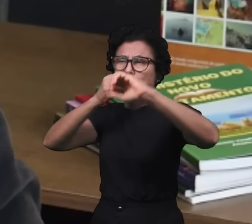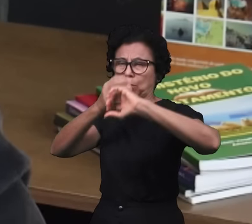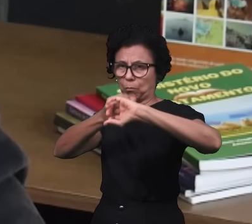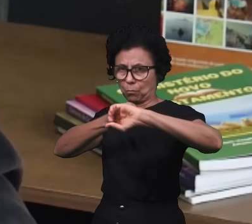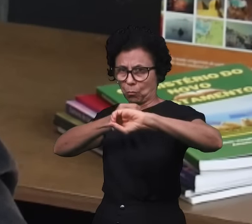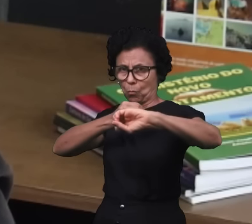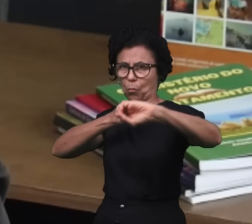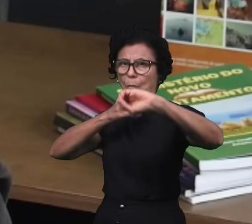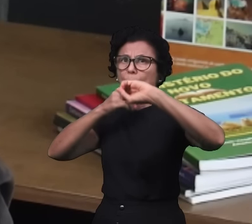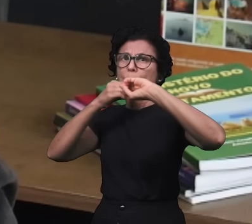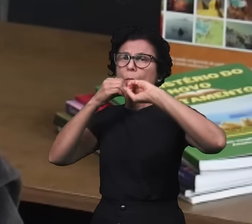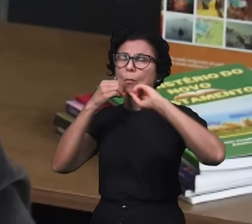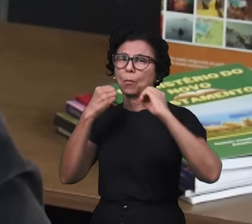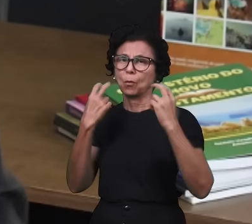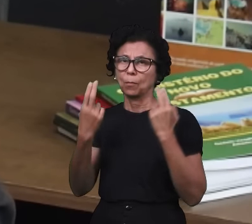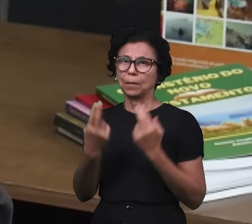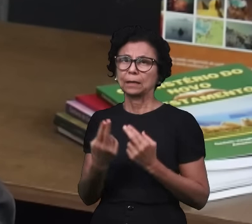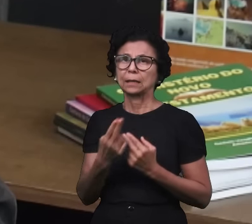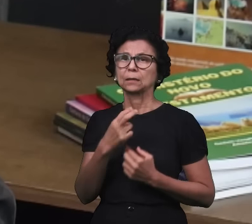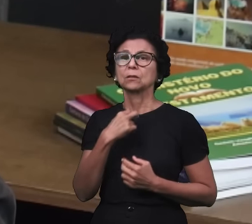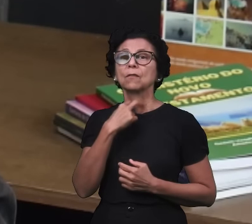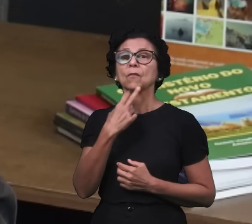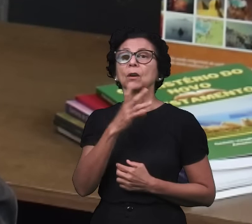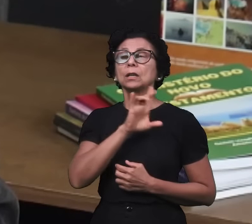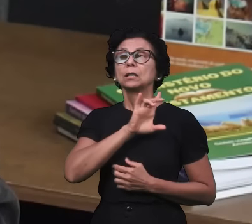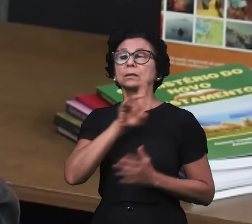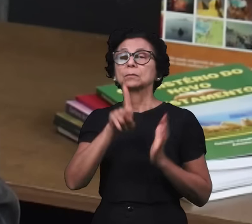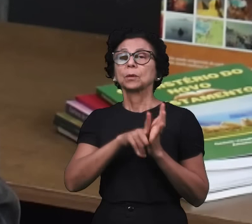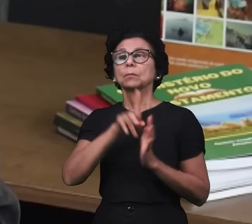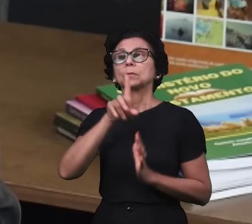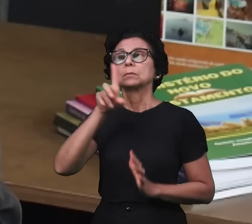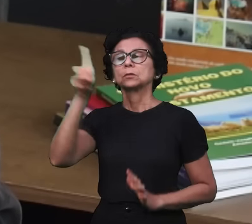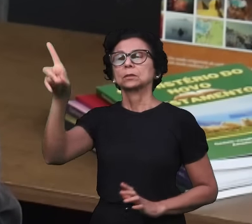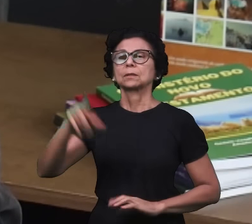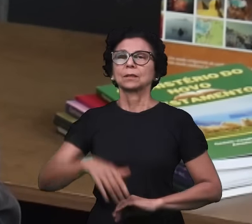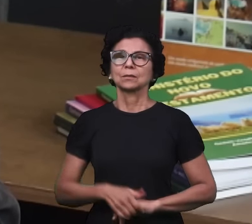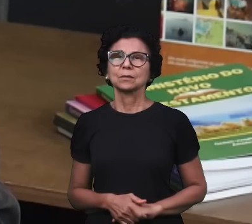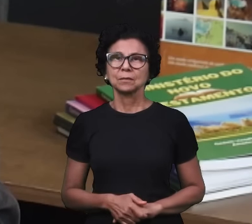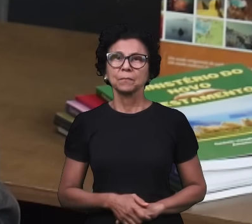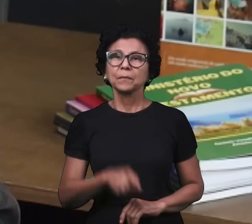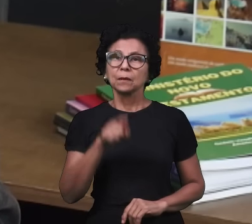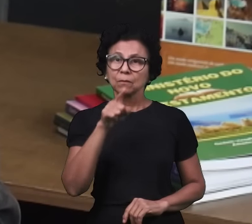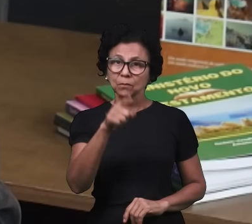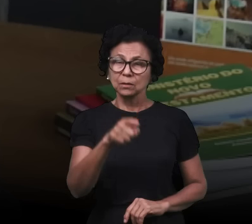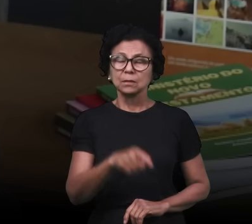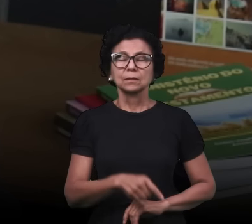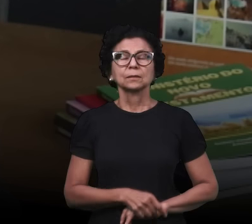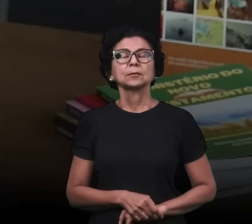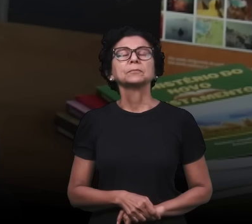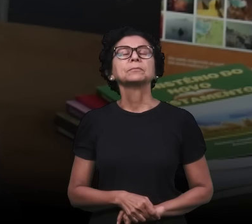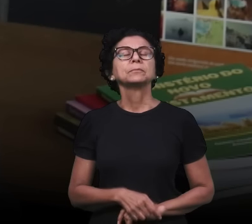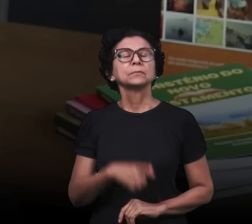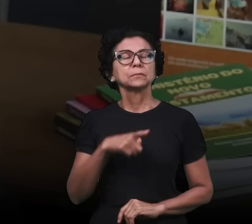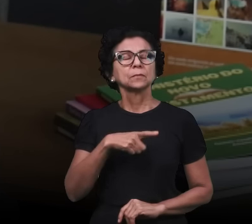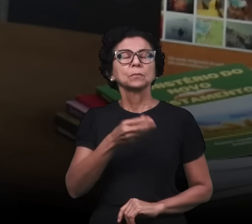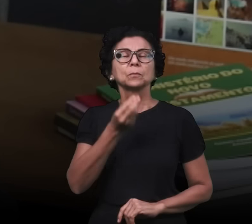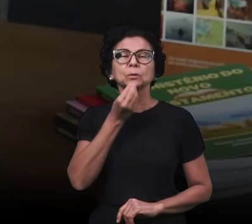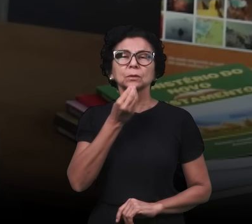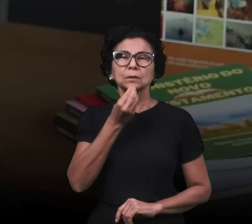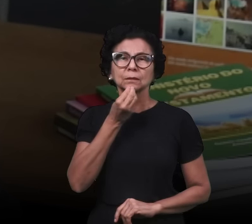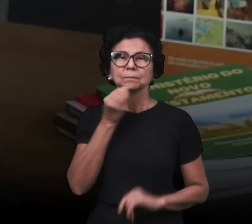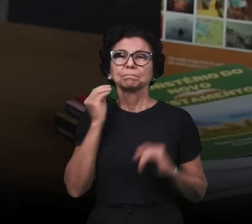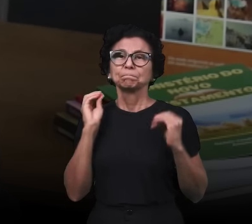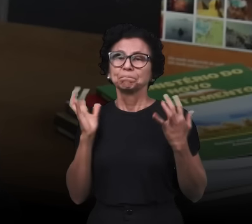Então nós estamos encerrando esse episódio dizendo para você que você também tem essa oportunidade